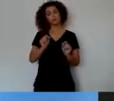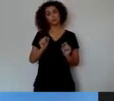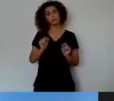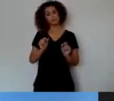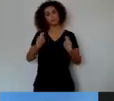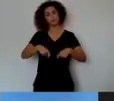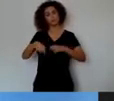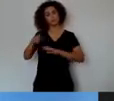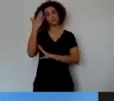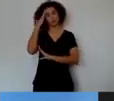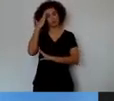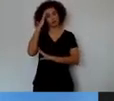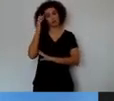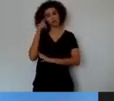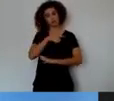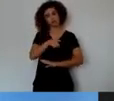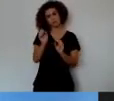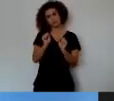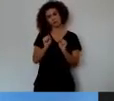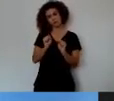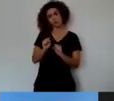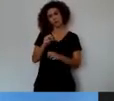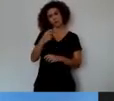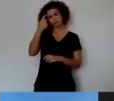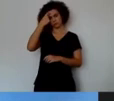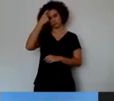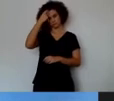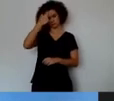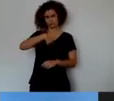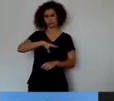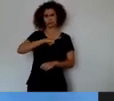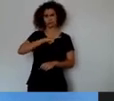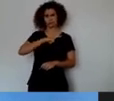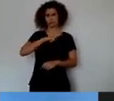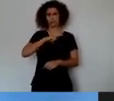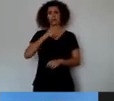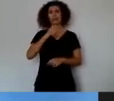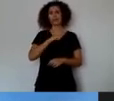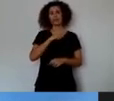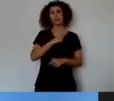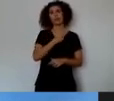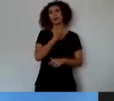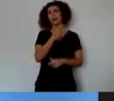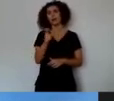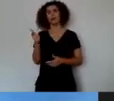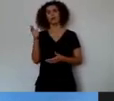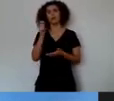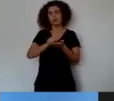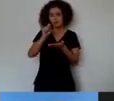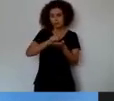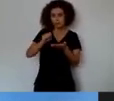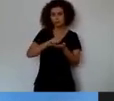que vocês podem pensar por si, tem Lia Schuckmann, tem outros autores, inclusive dentro da própria psicologia,